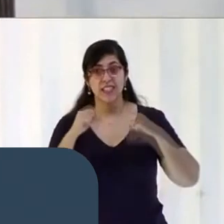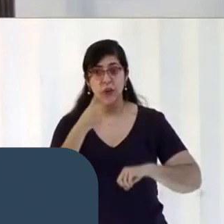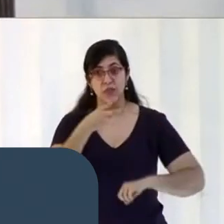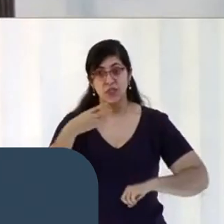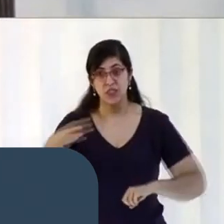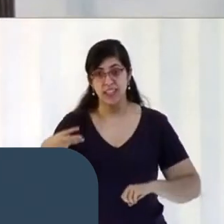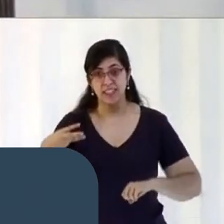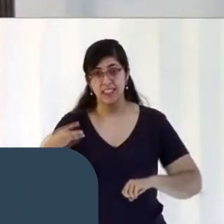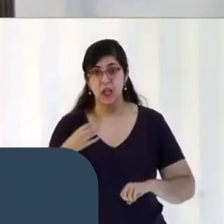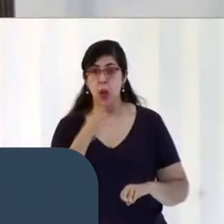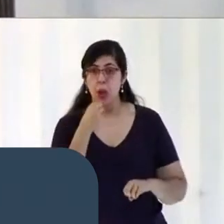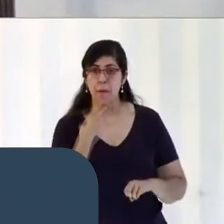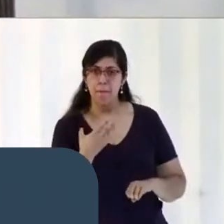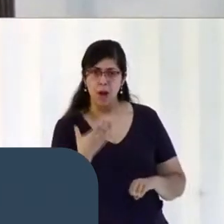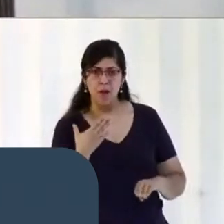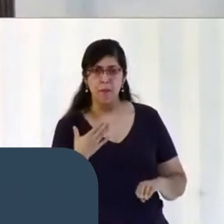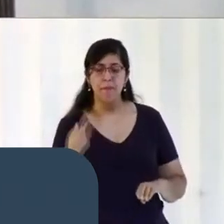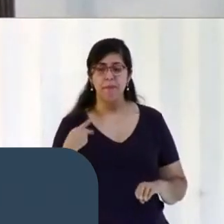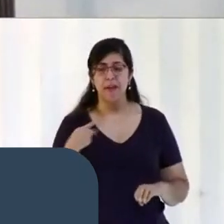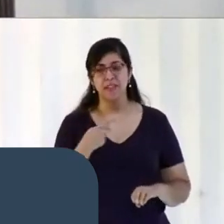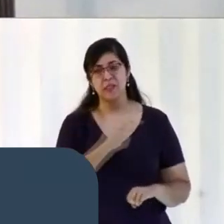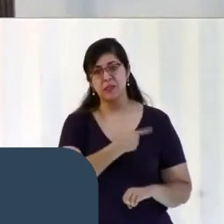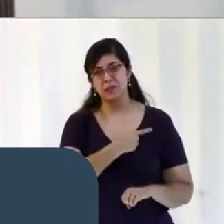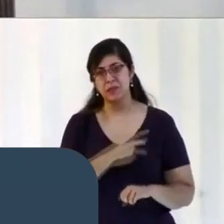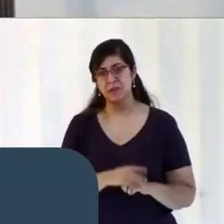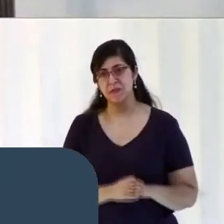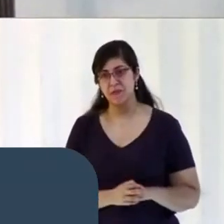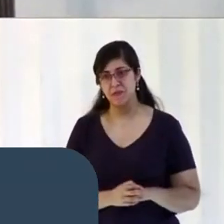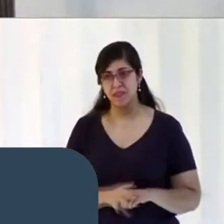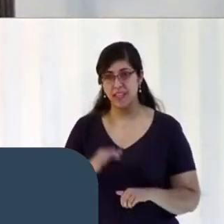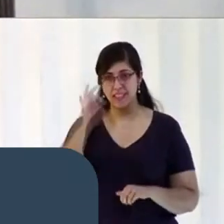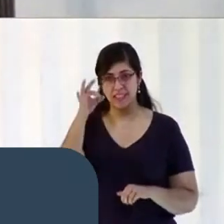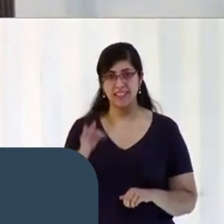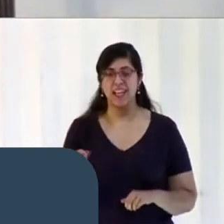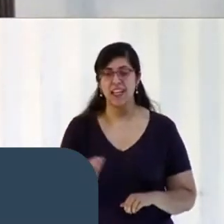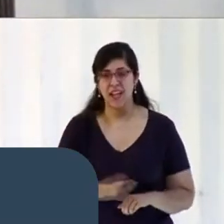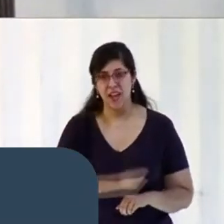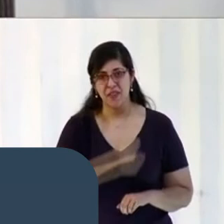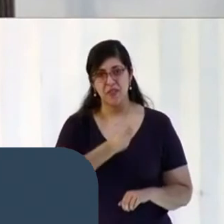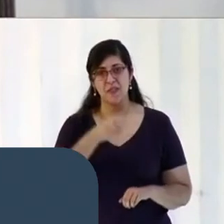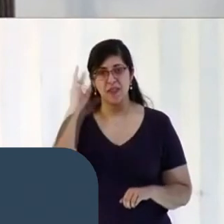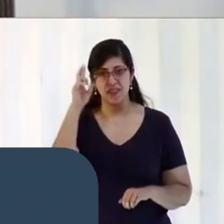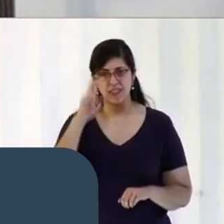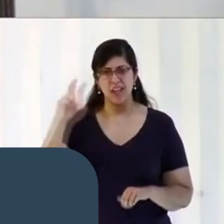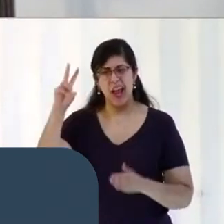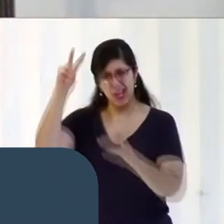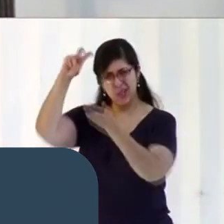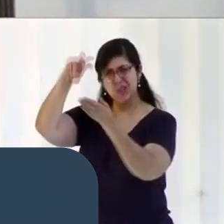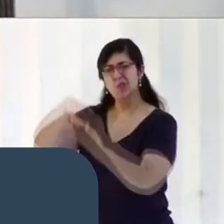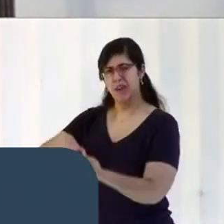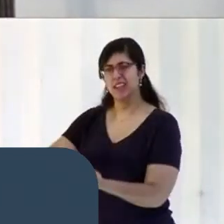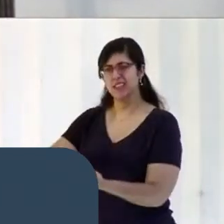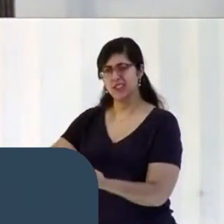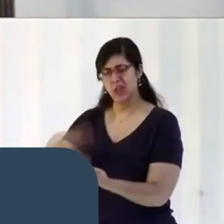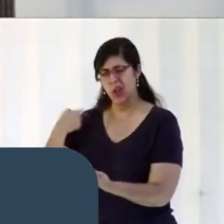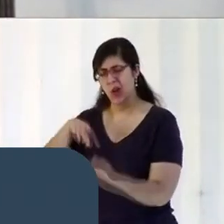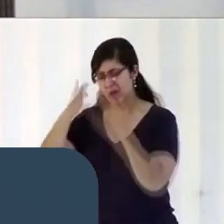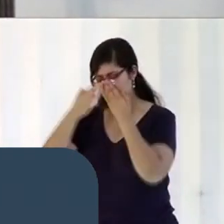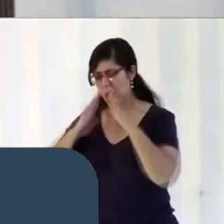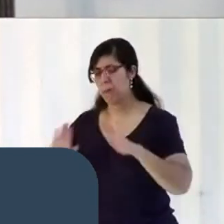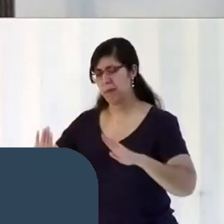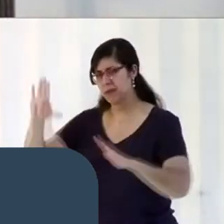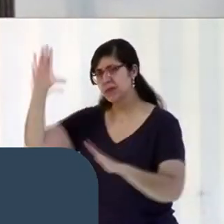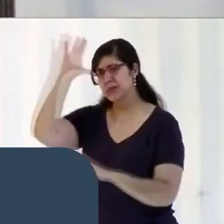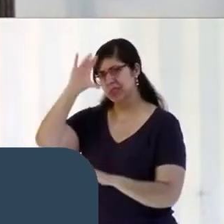cantando que o melhor jeito de se viver diante de Deus verdadeiramente é de joelhos. É quando alguém fica de joelhos